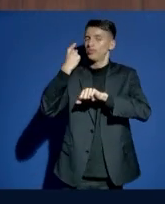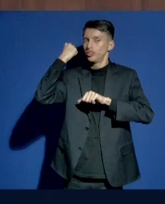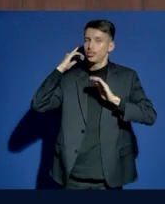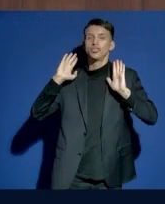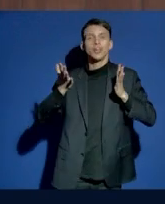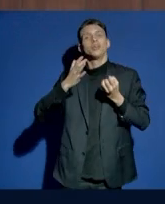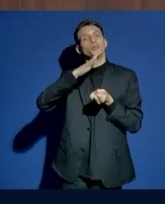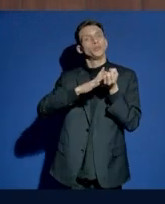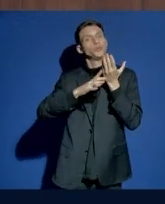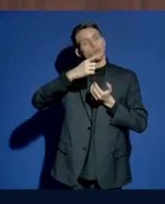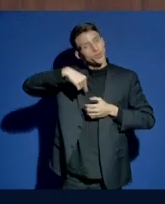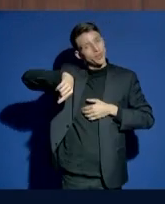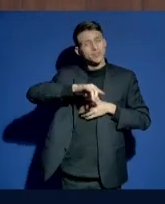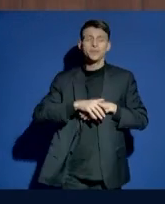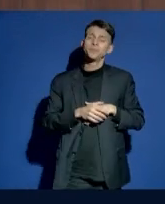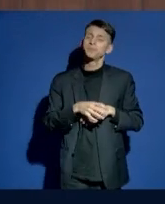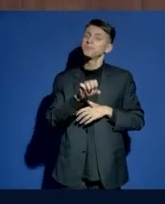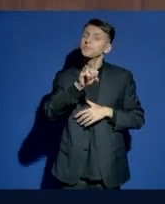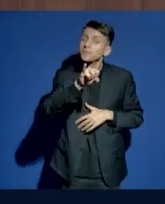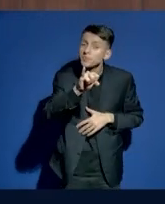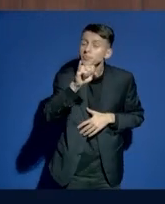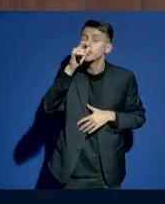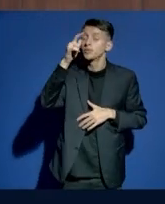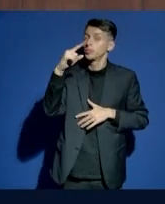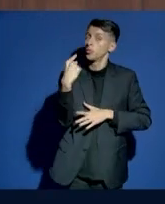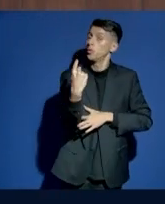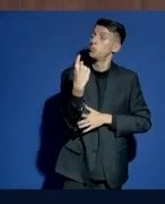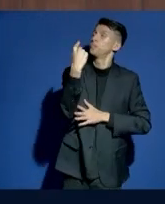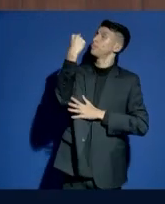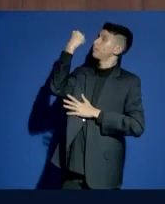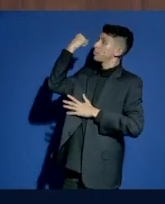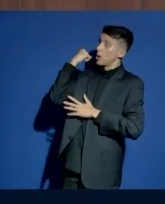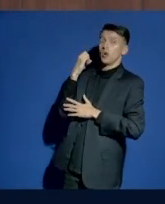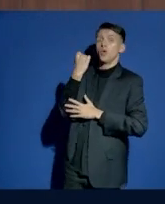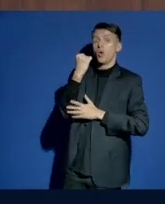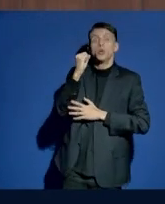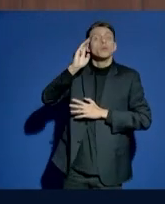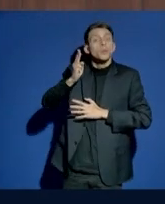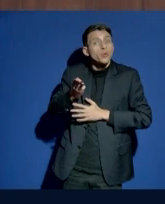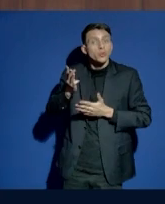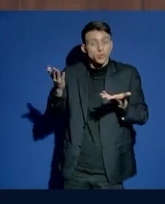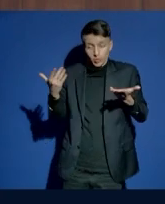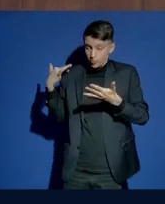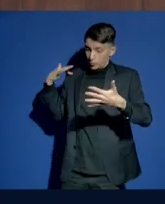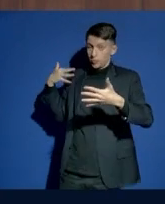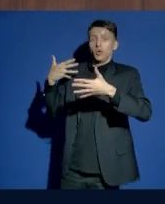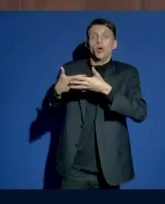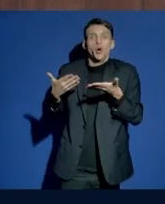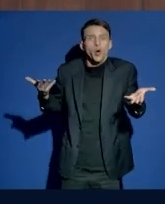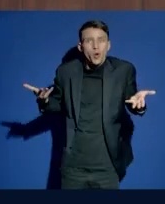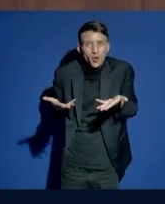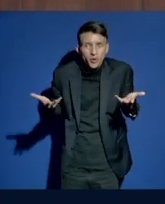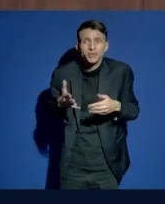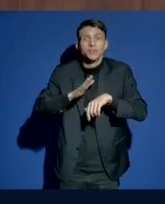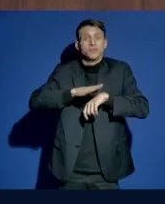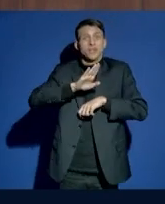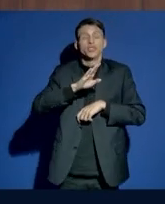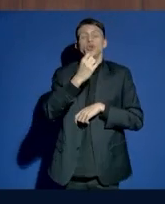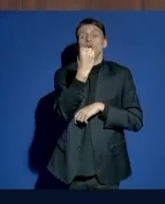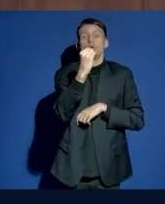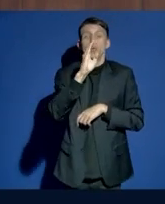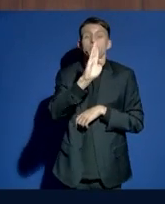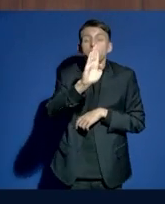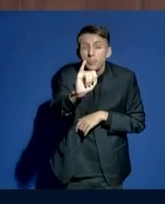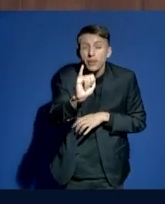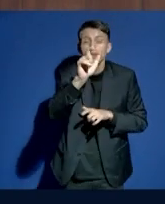porque, se em 8 milhões de anos, hoje, nós aqui, seres humanos, e os 8 bilhões de habitantes